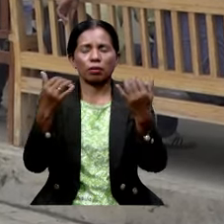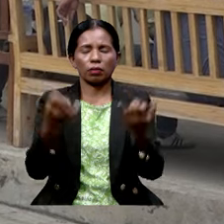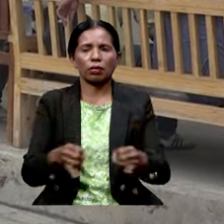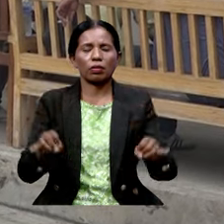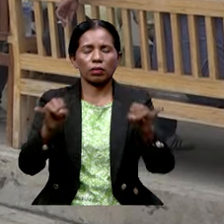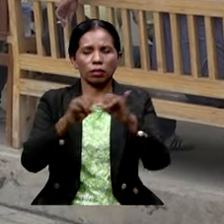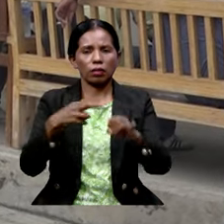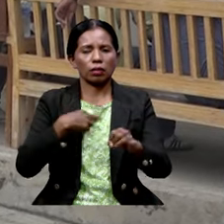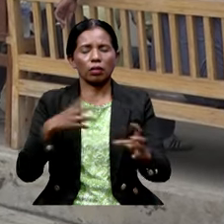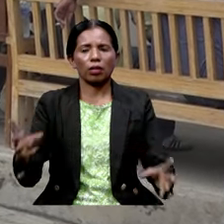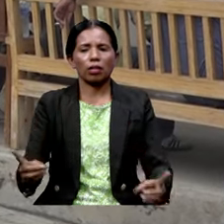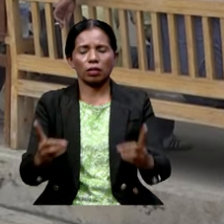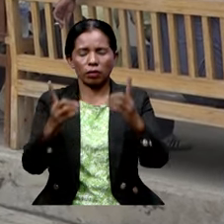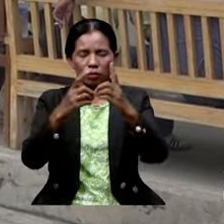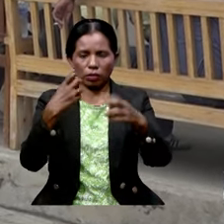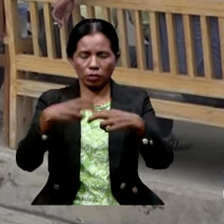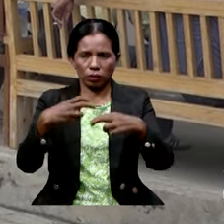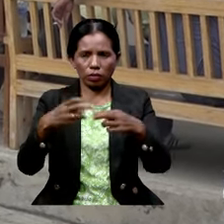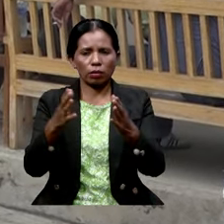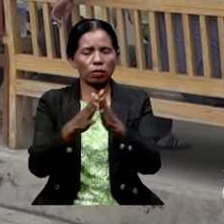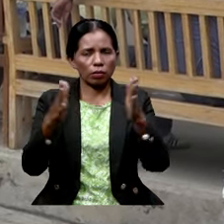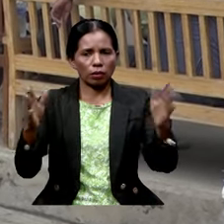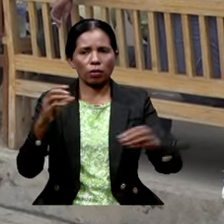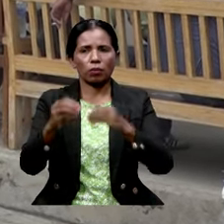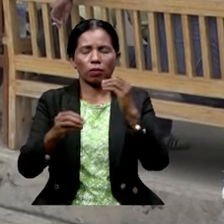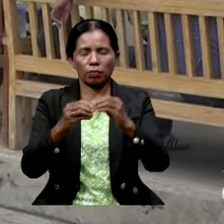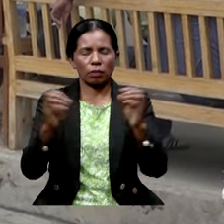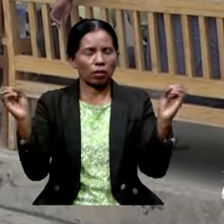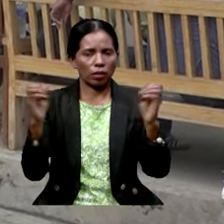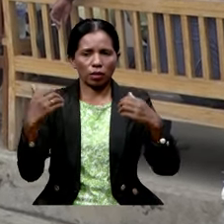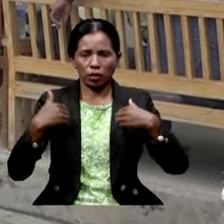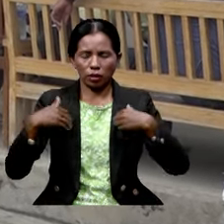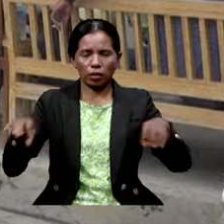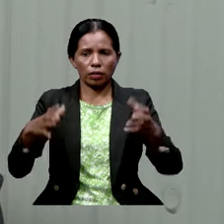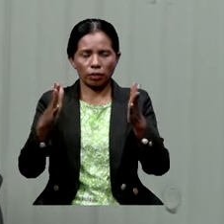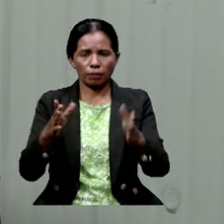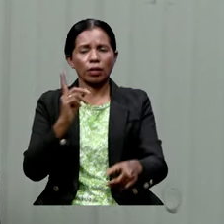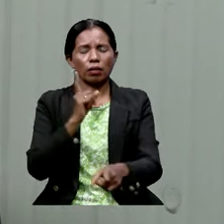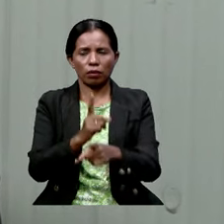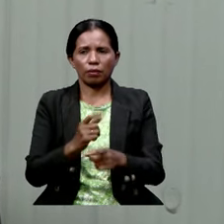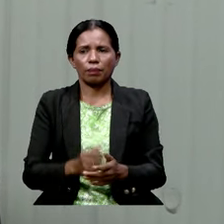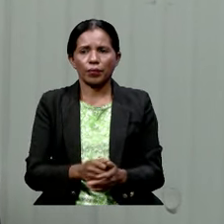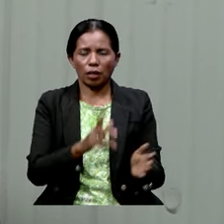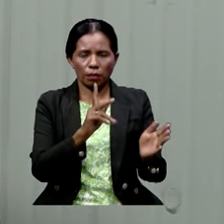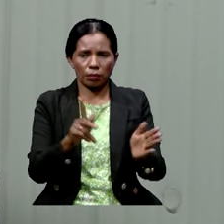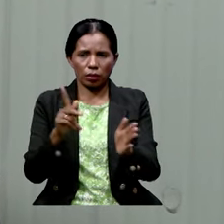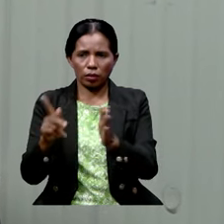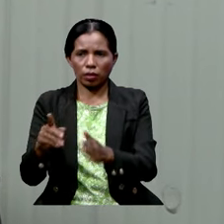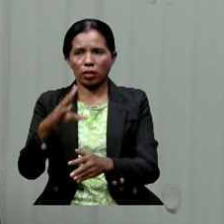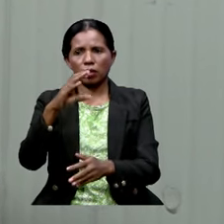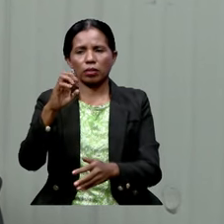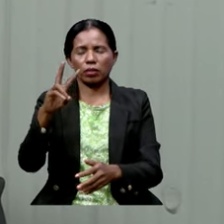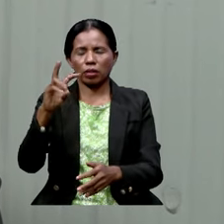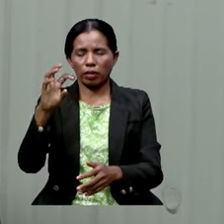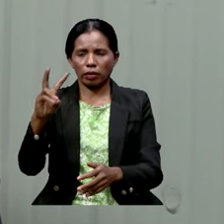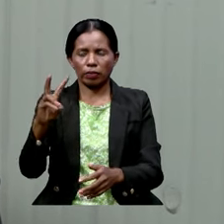de RASIC, se a soro ela desafio balum leu com a menos recursos humanos. Os nenê teve que atacar plano de nenê serve a loquera tina coto.